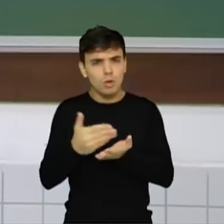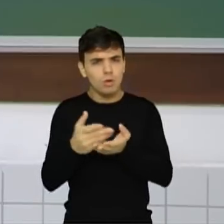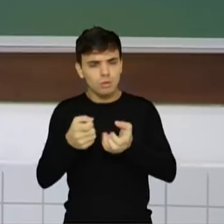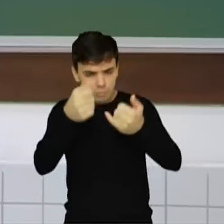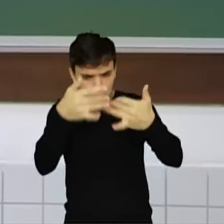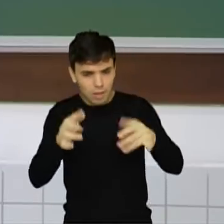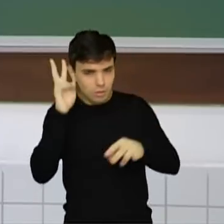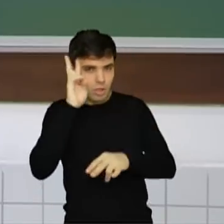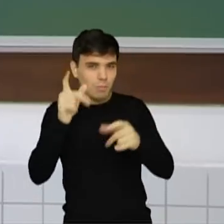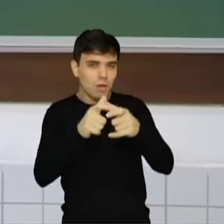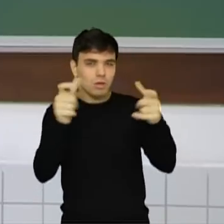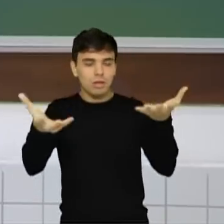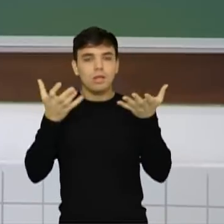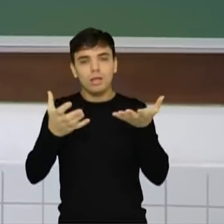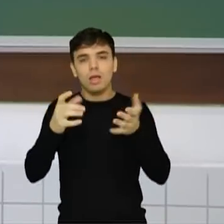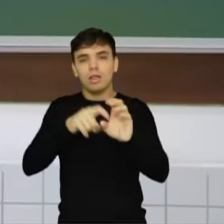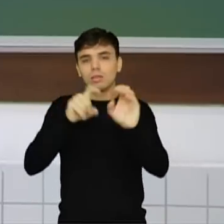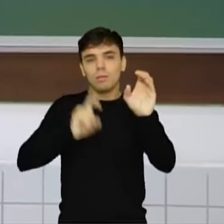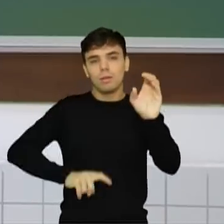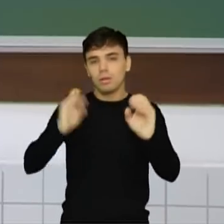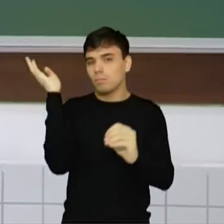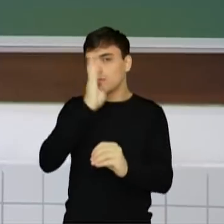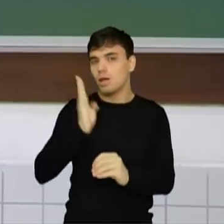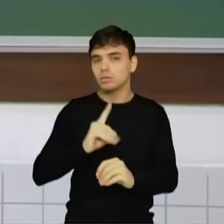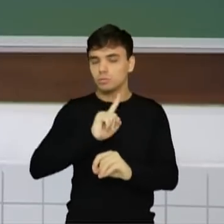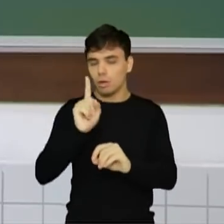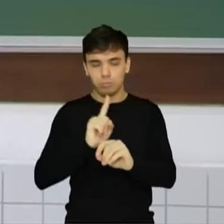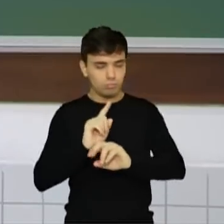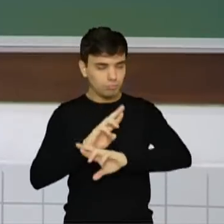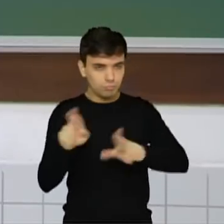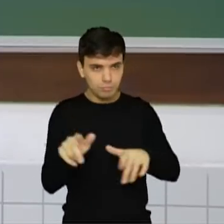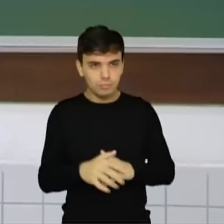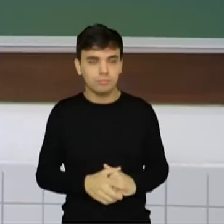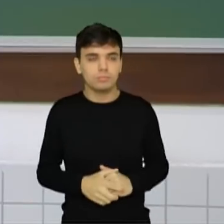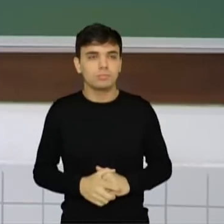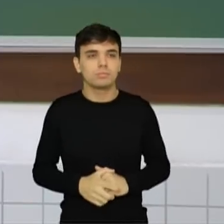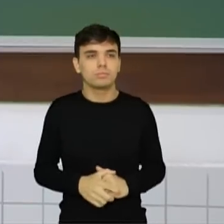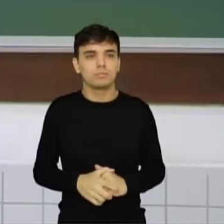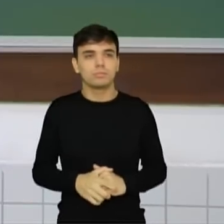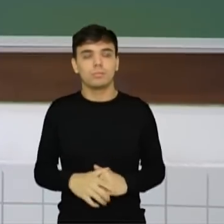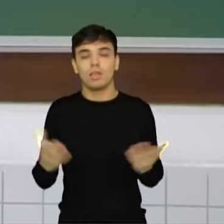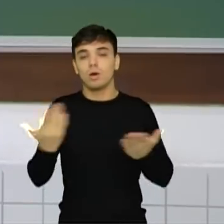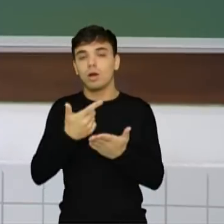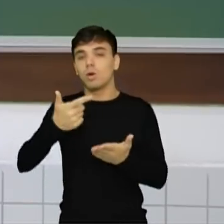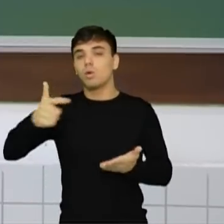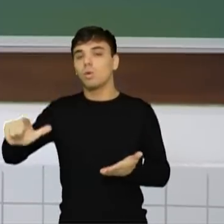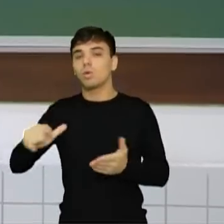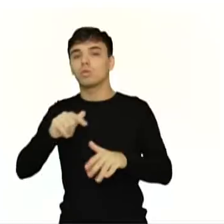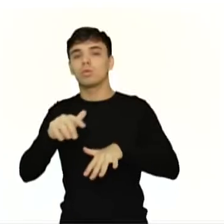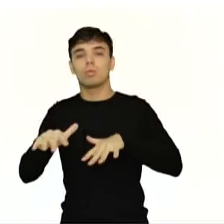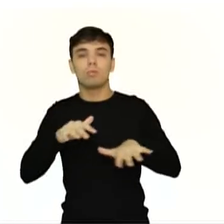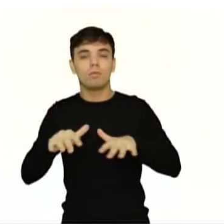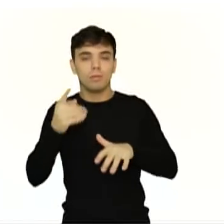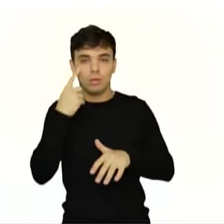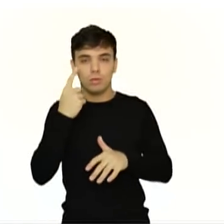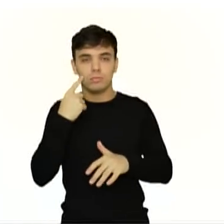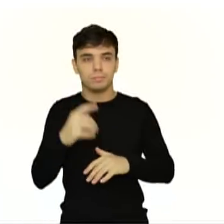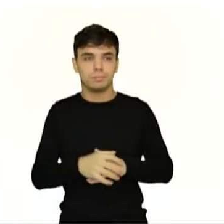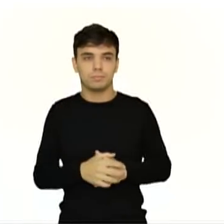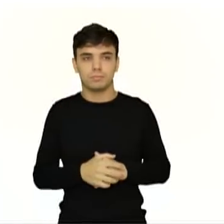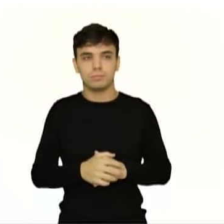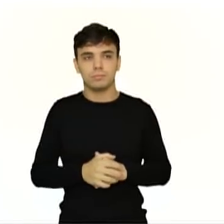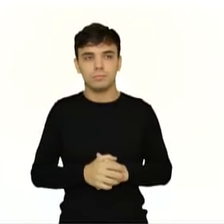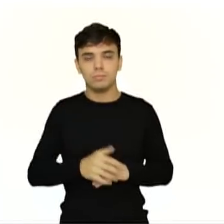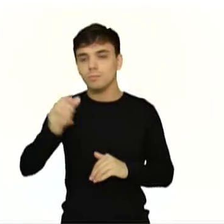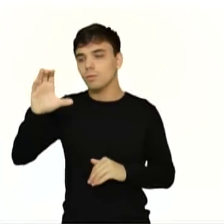do Brasil. Aí, por exemplo, não era bem isso, certo? E nós vamos para o nosso outro movimento aqui, que é a conjuração baiana. Esse